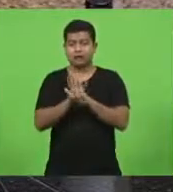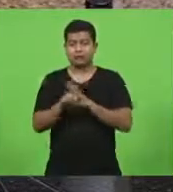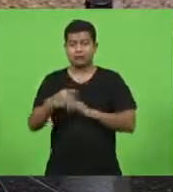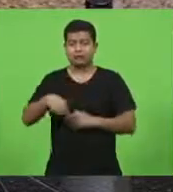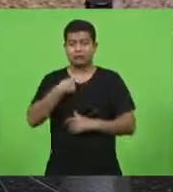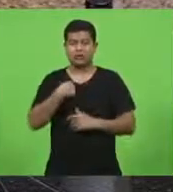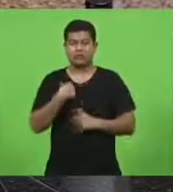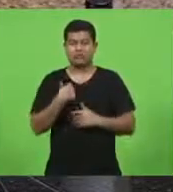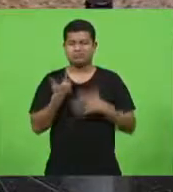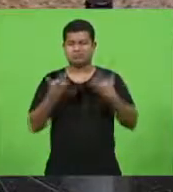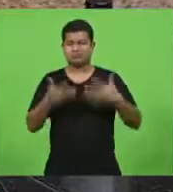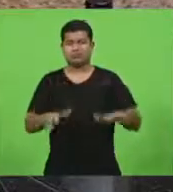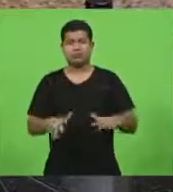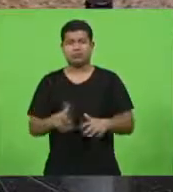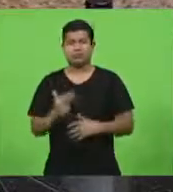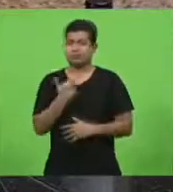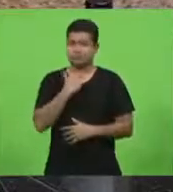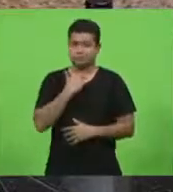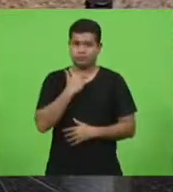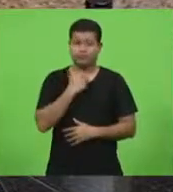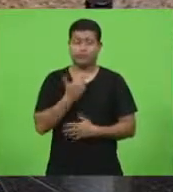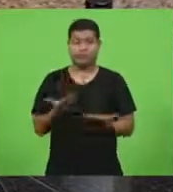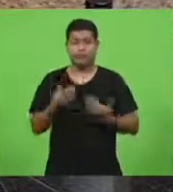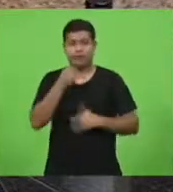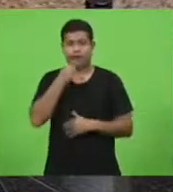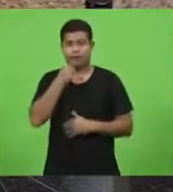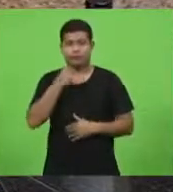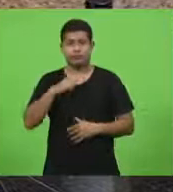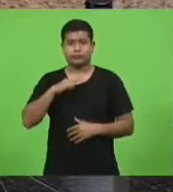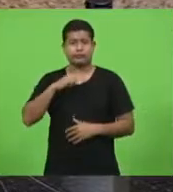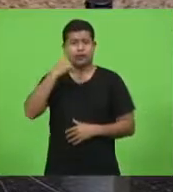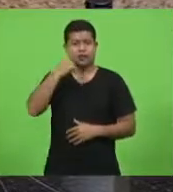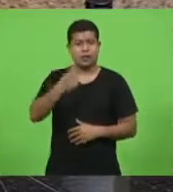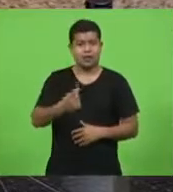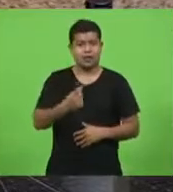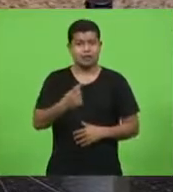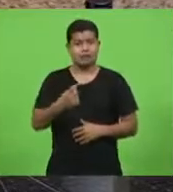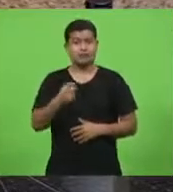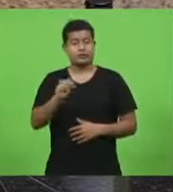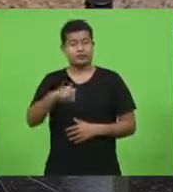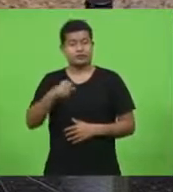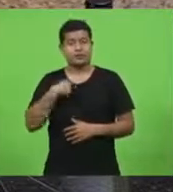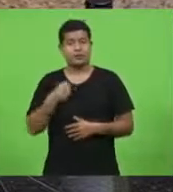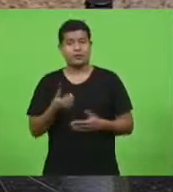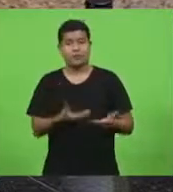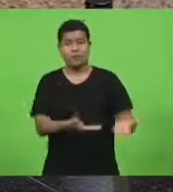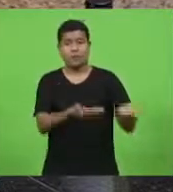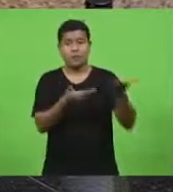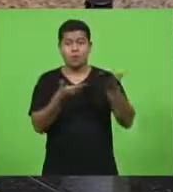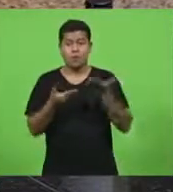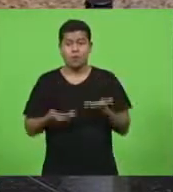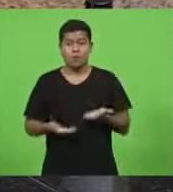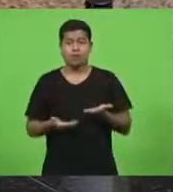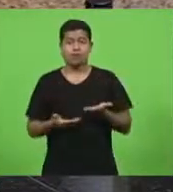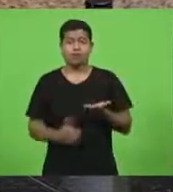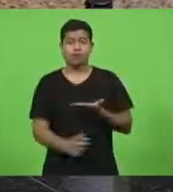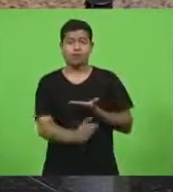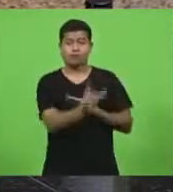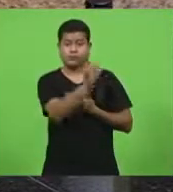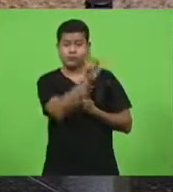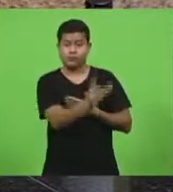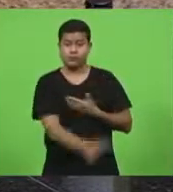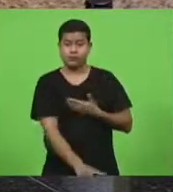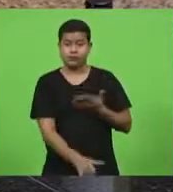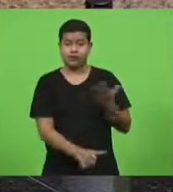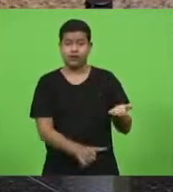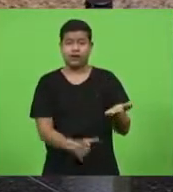mão. Óbvio que seria interessante, sim, um convite estendido à